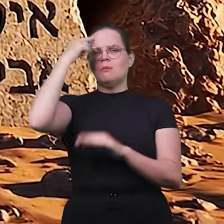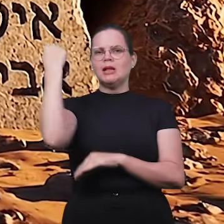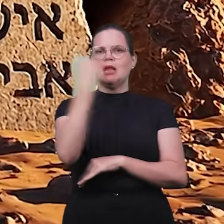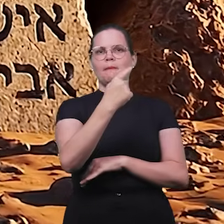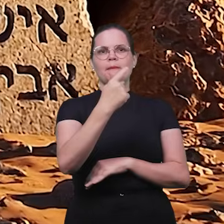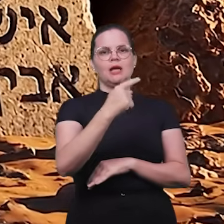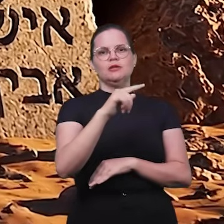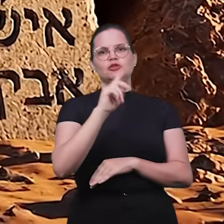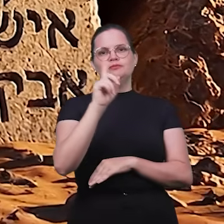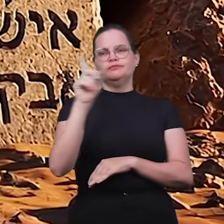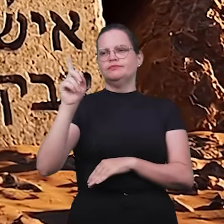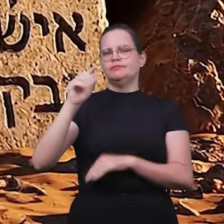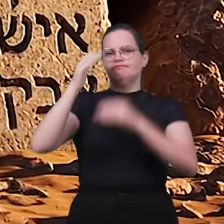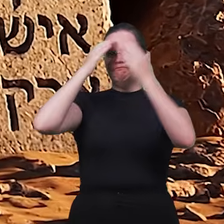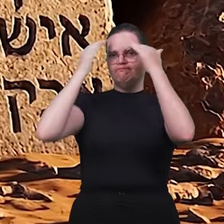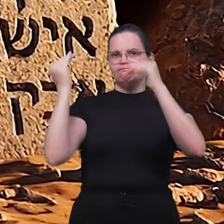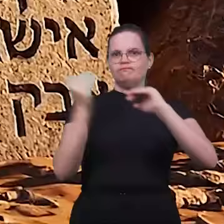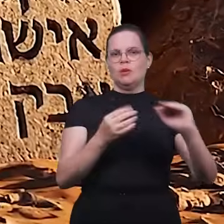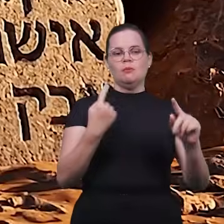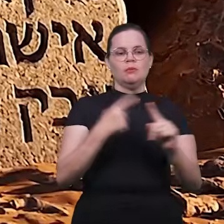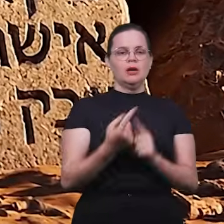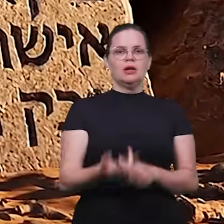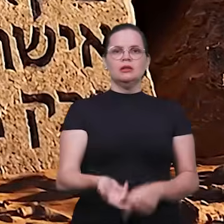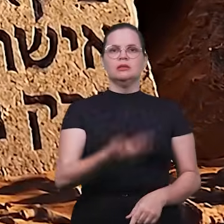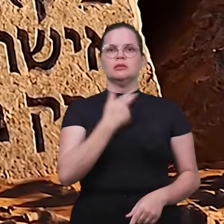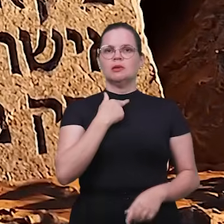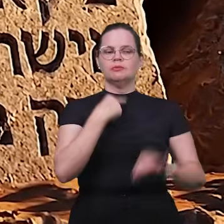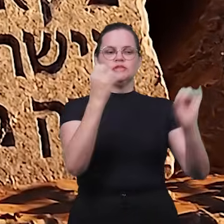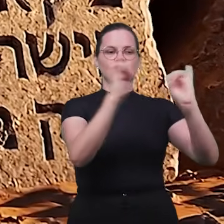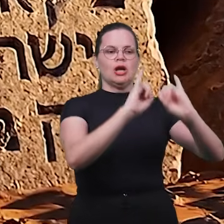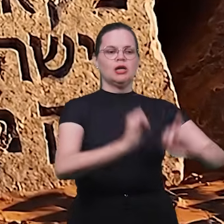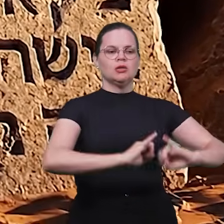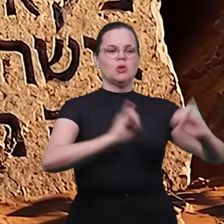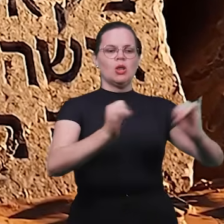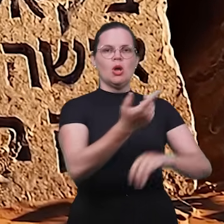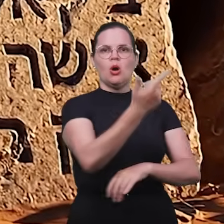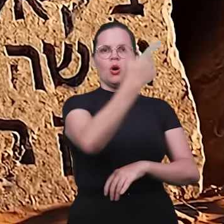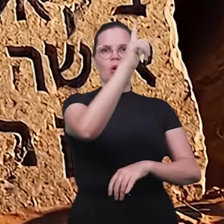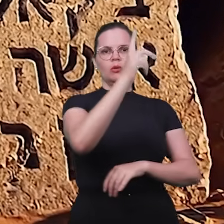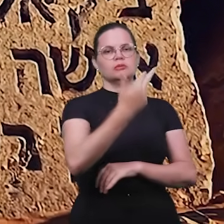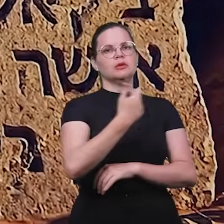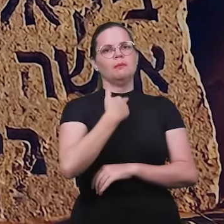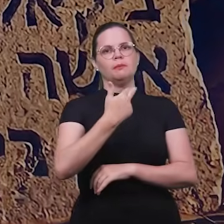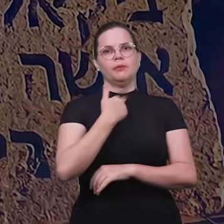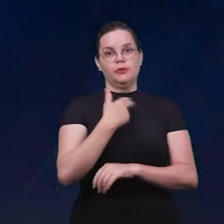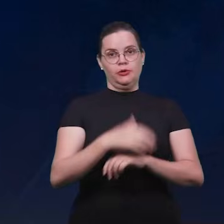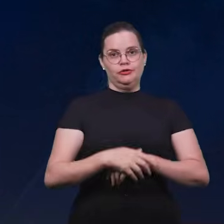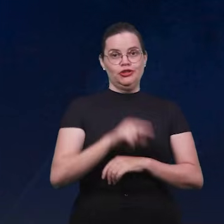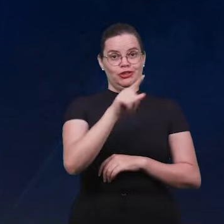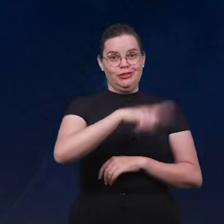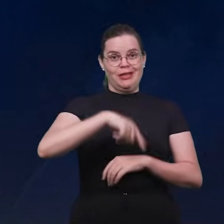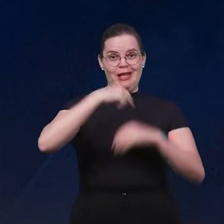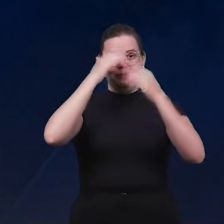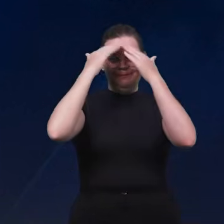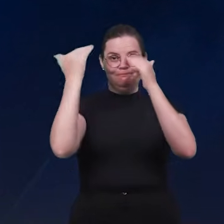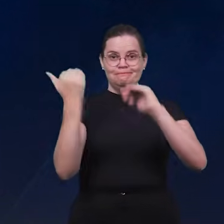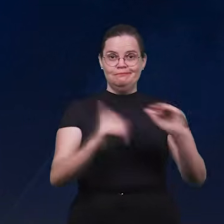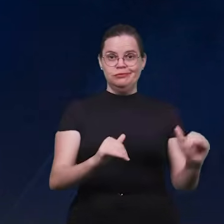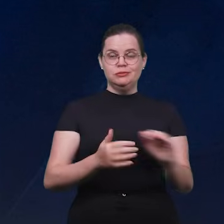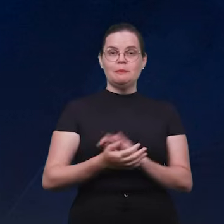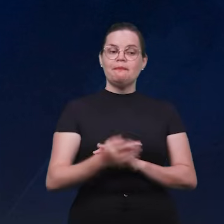descumprido, quanto a não terem outros deuses diante do Senhor. Mas mesmo assim, diante de tão